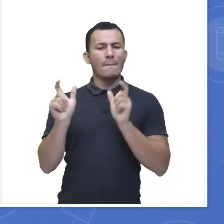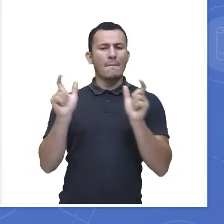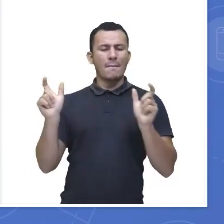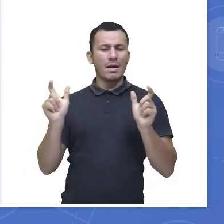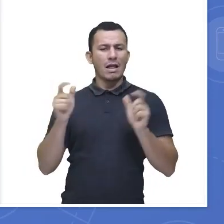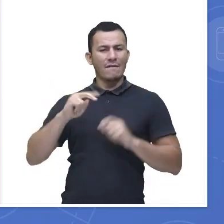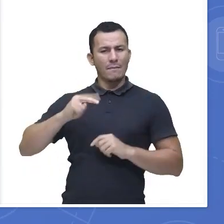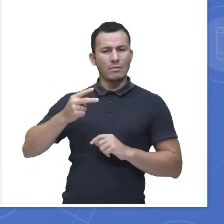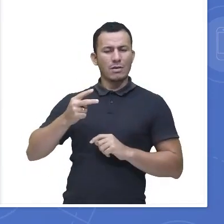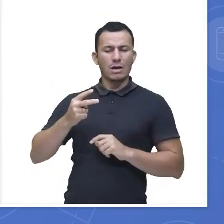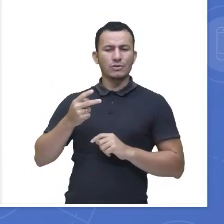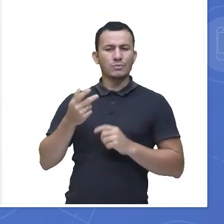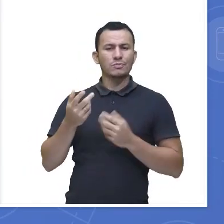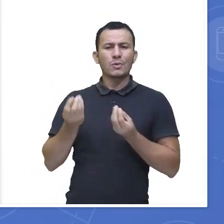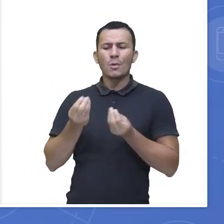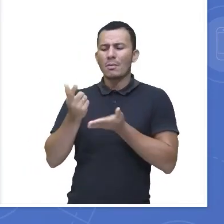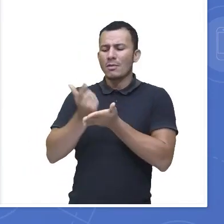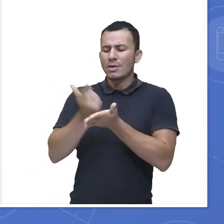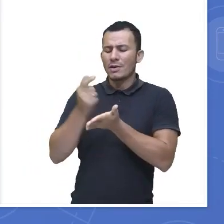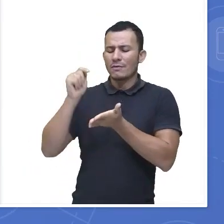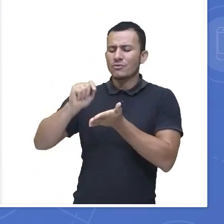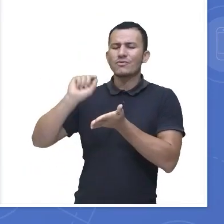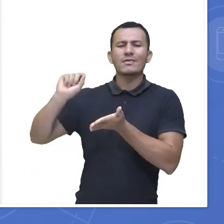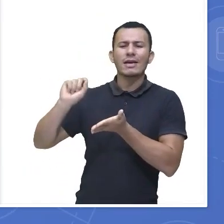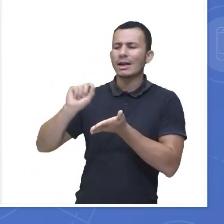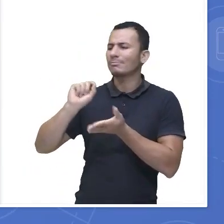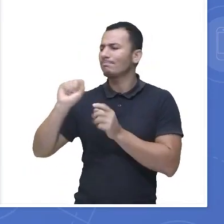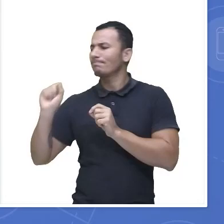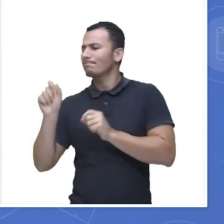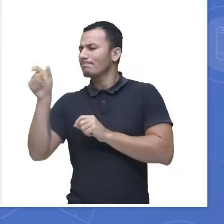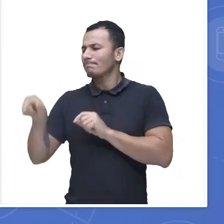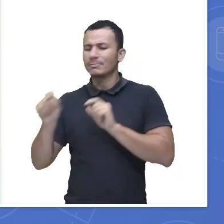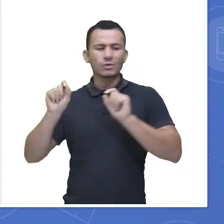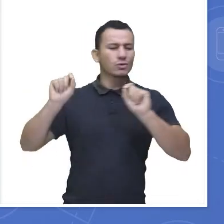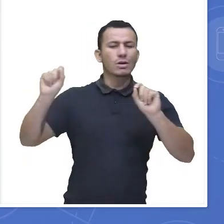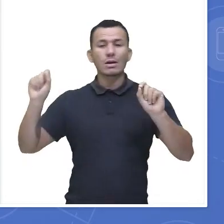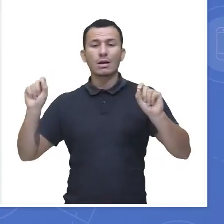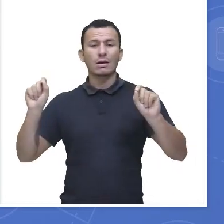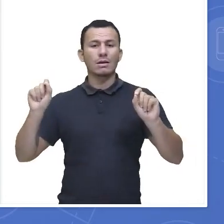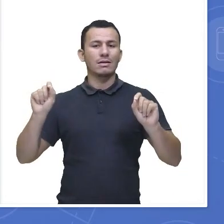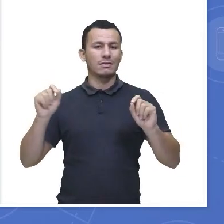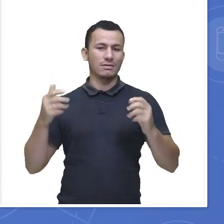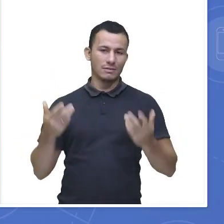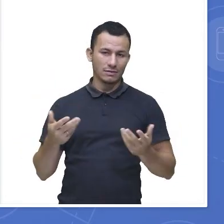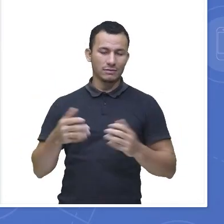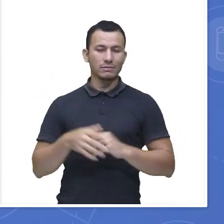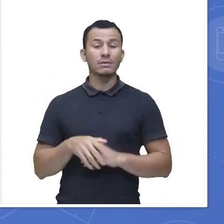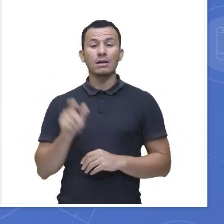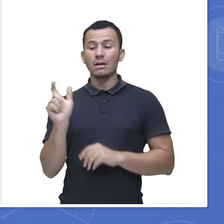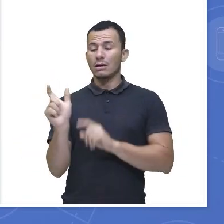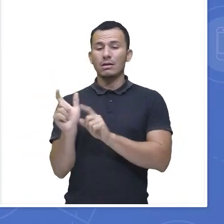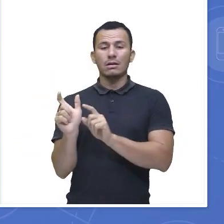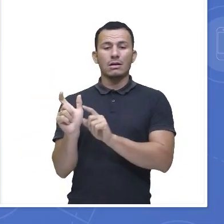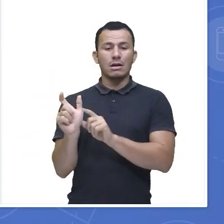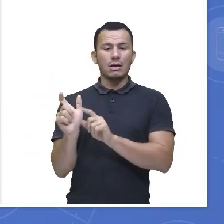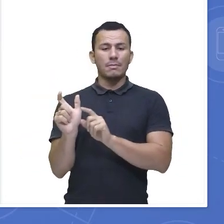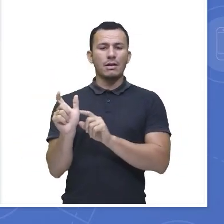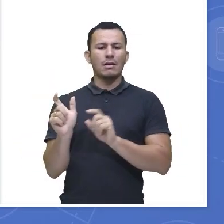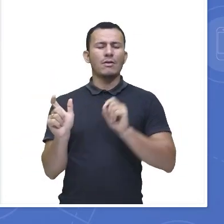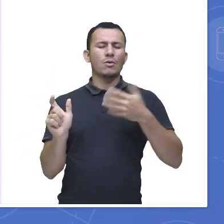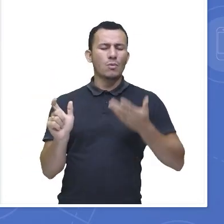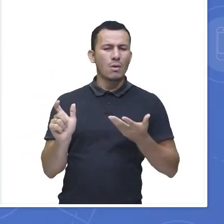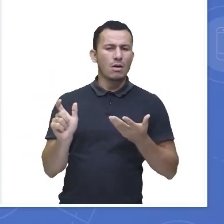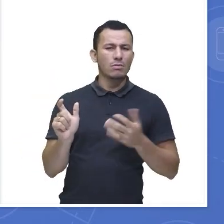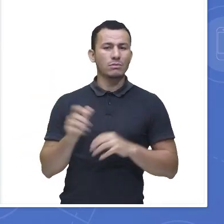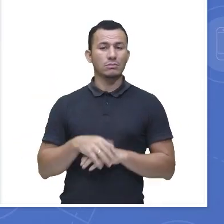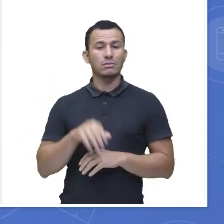não é possível determinar de quem é o livro esquecido na escola. A palavrinha que está má colocada aqui, que